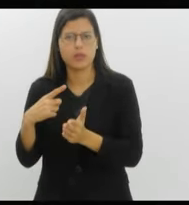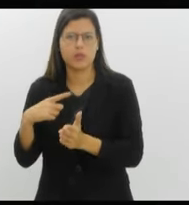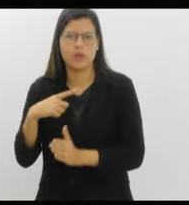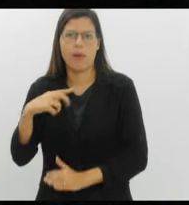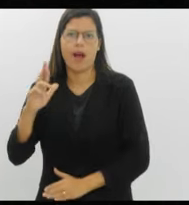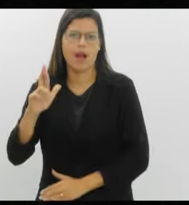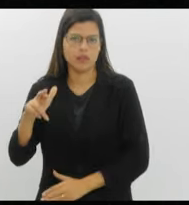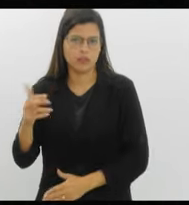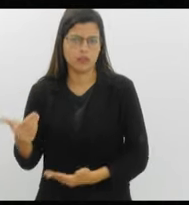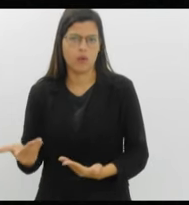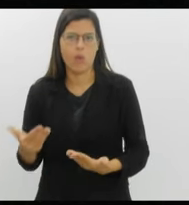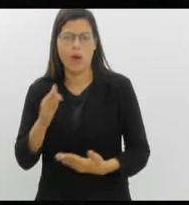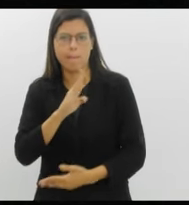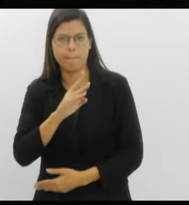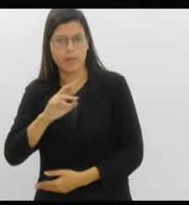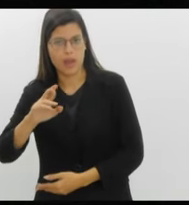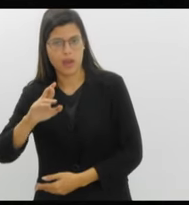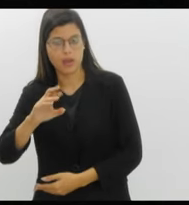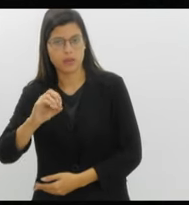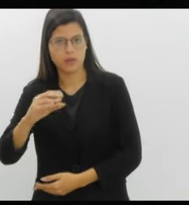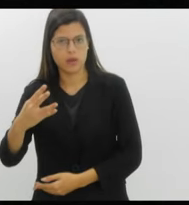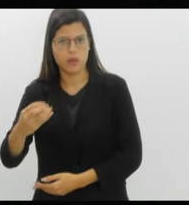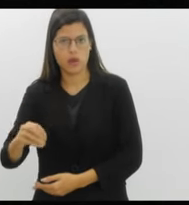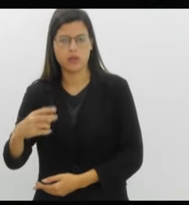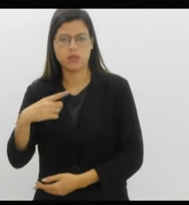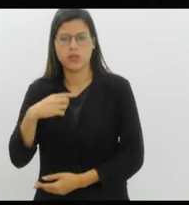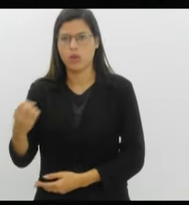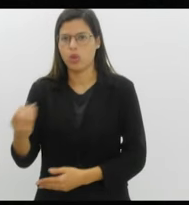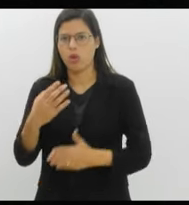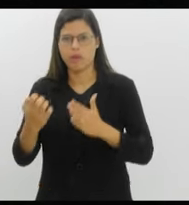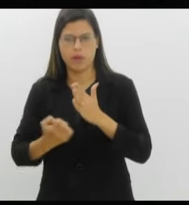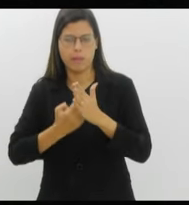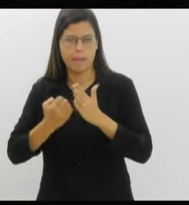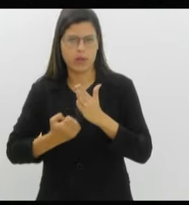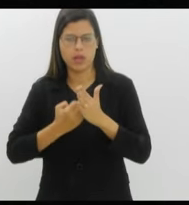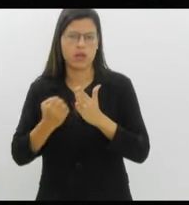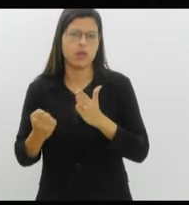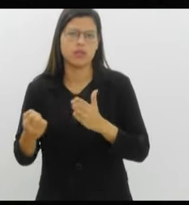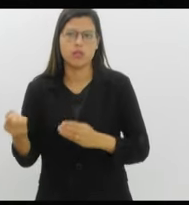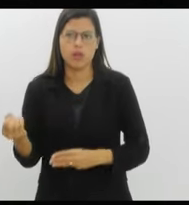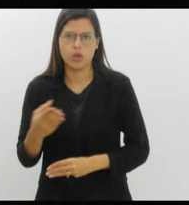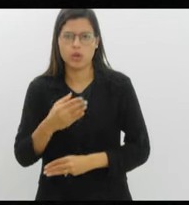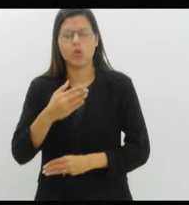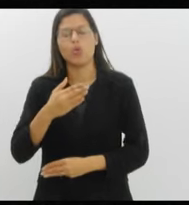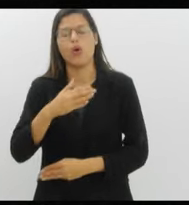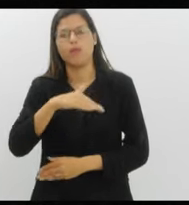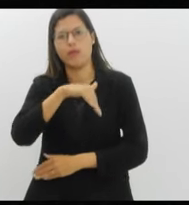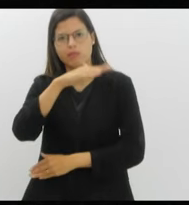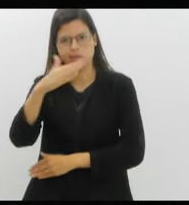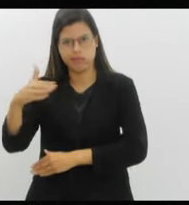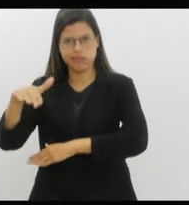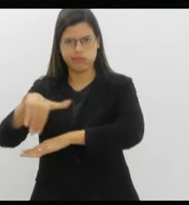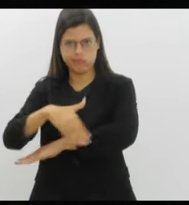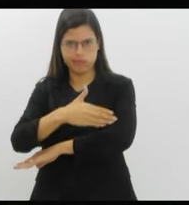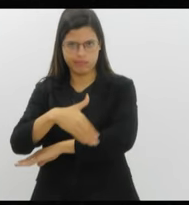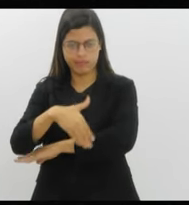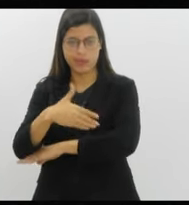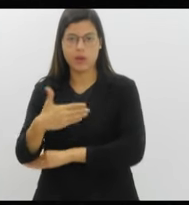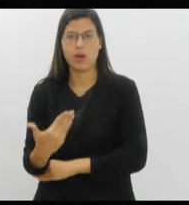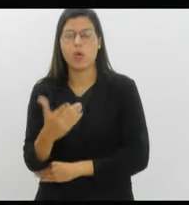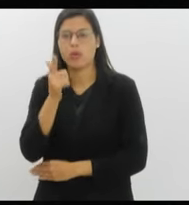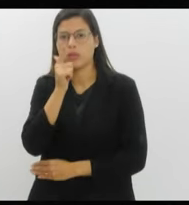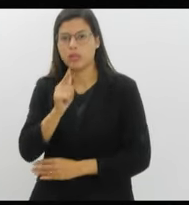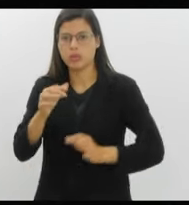e que a BR-040 vai ter uma nova concessão e com a nova concessão vai ter uma nova subida da serra e a gente vai conseguir justiça